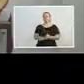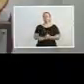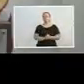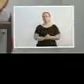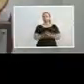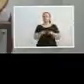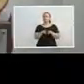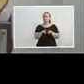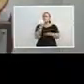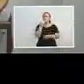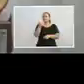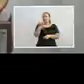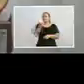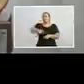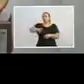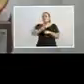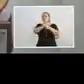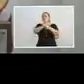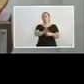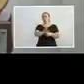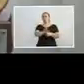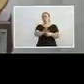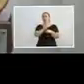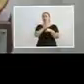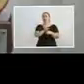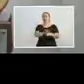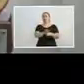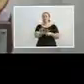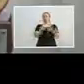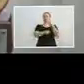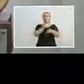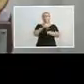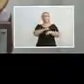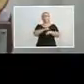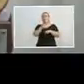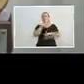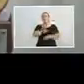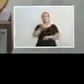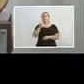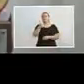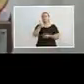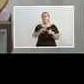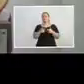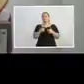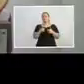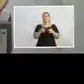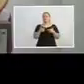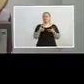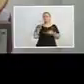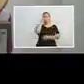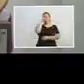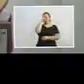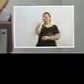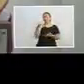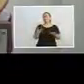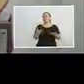um auxílio no sentido de que a gente possa construir juntos saídas para essa questão dos nossos hospitais da cidade que atendem o Sistema Único